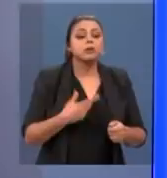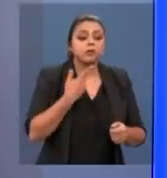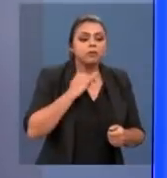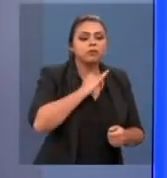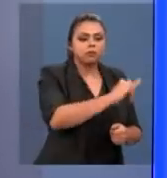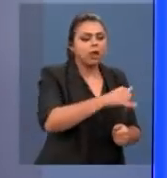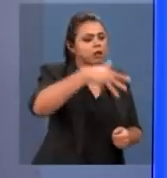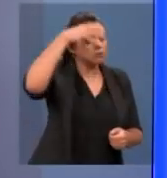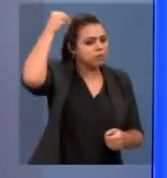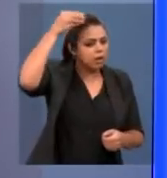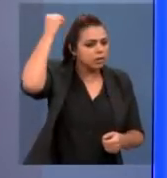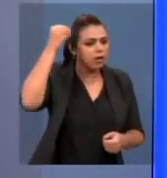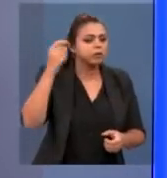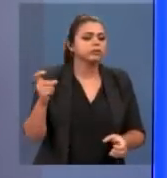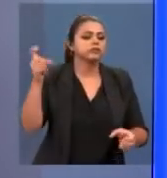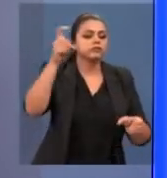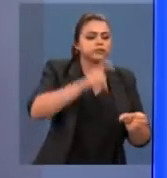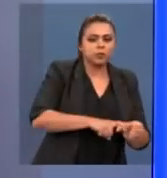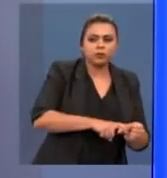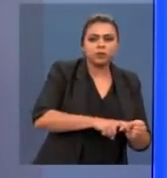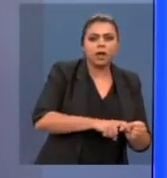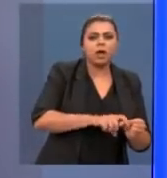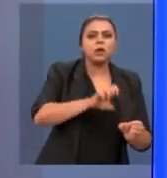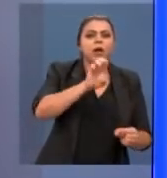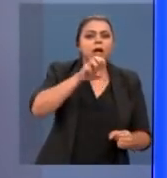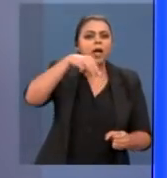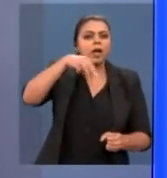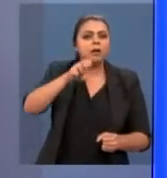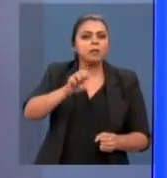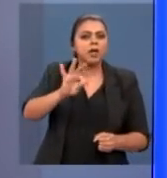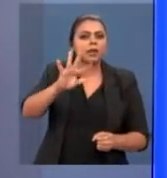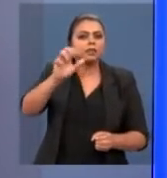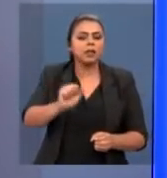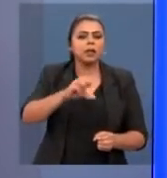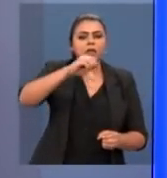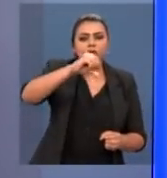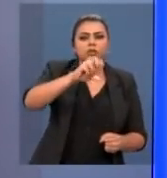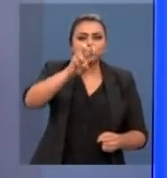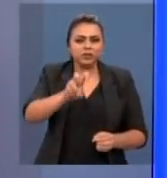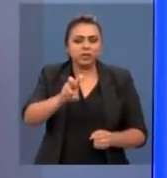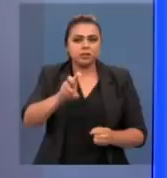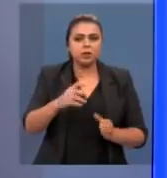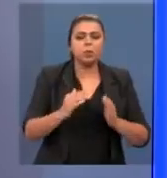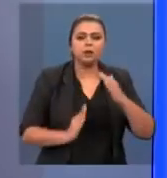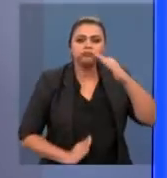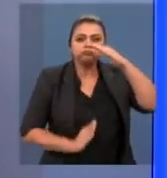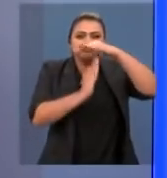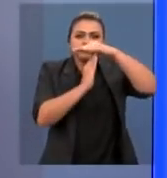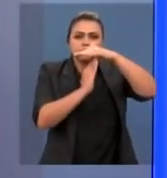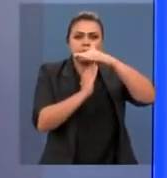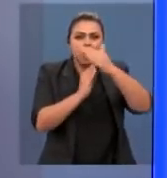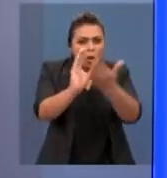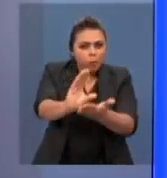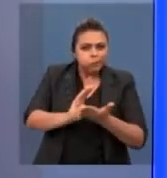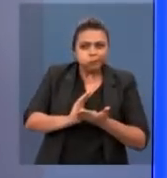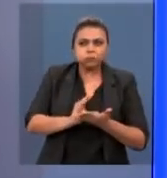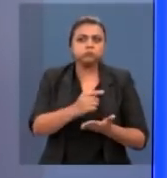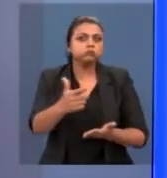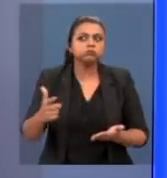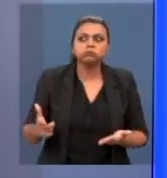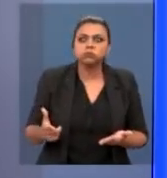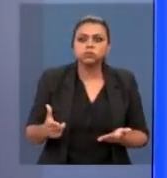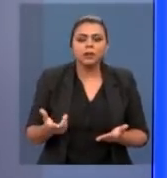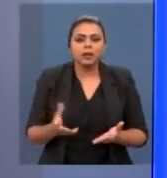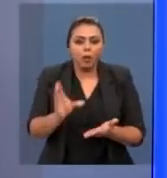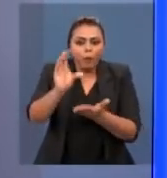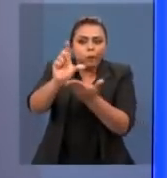voltaram na emenda 95 que retirou que limitou o teto dos gastos é do governo federal então vai sobrar